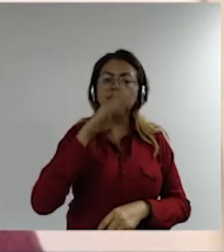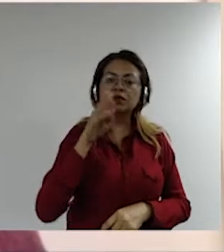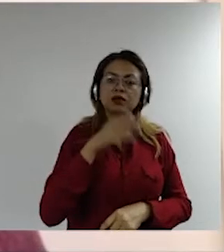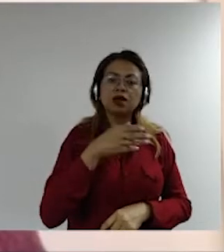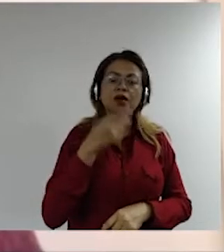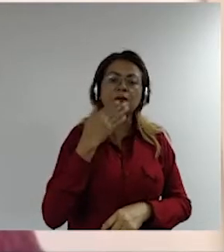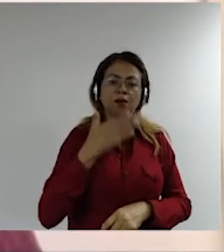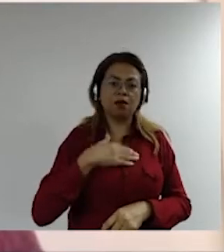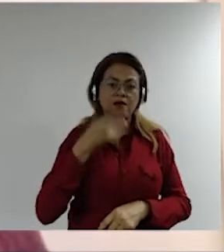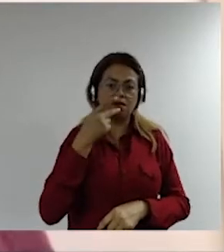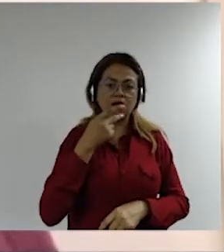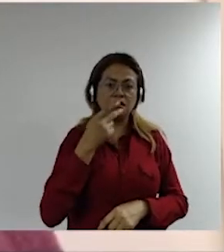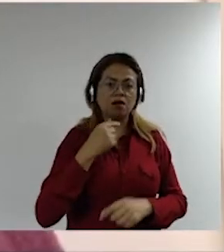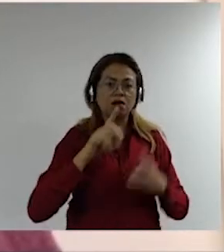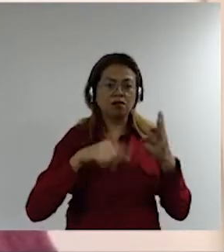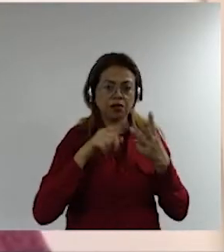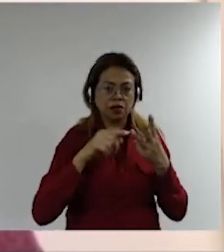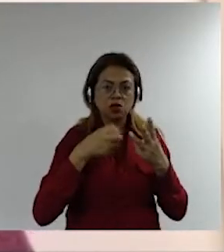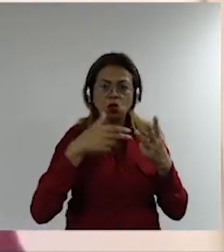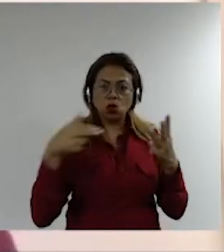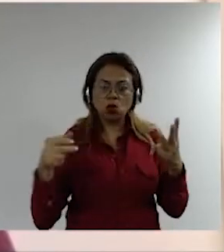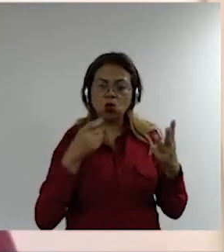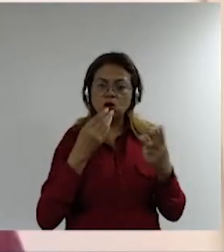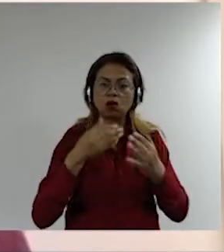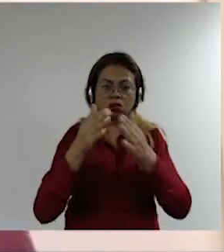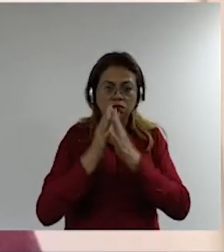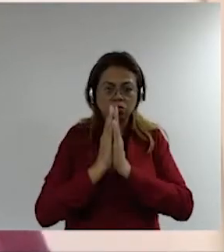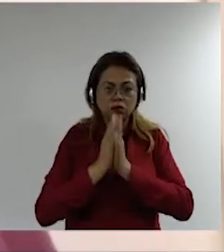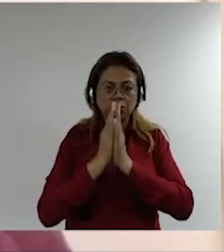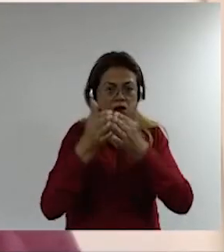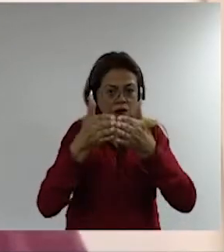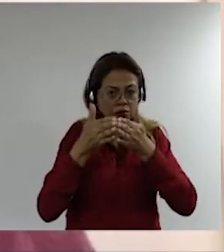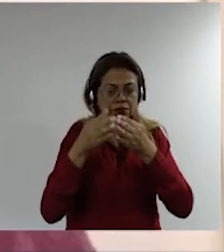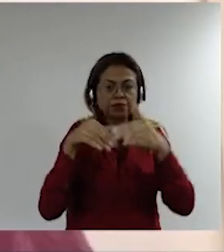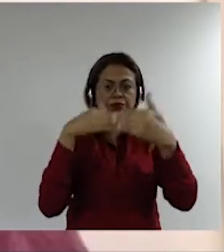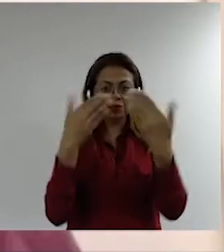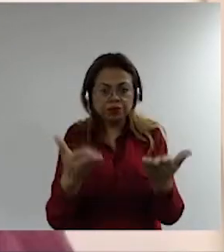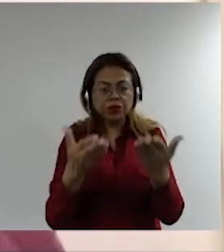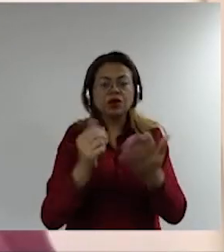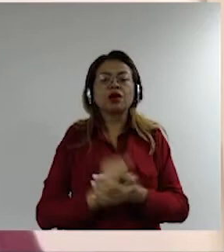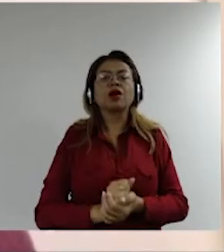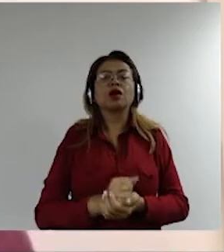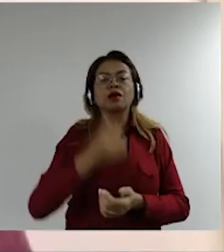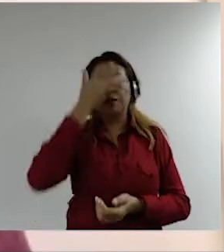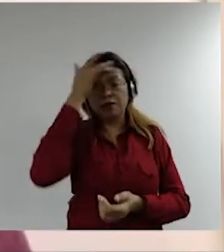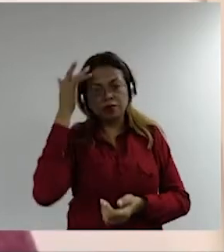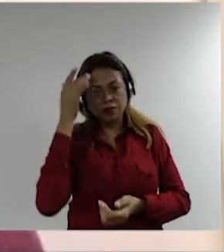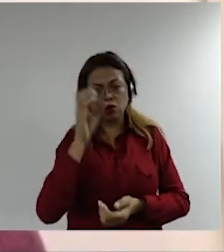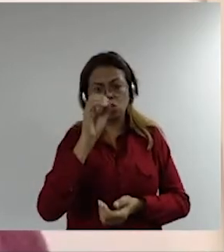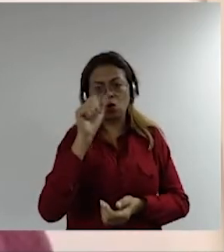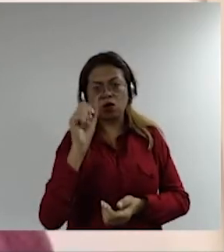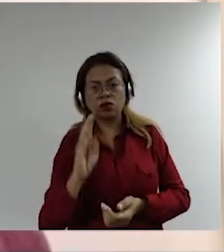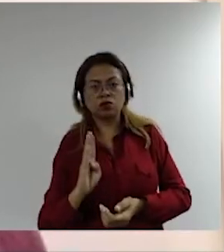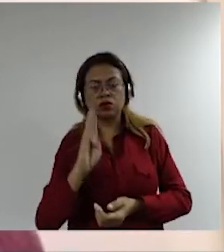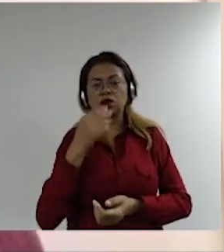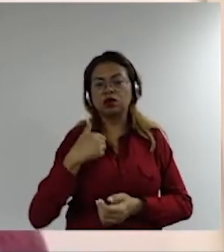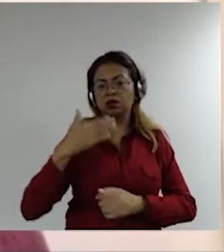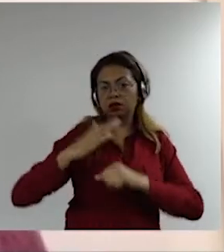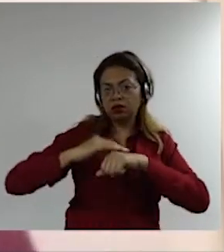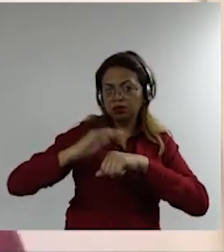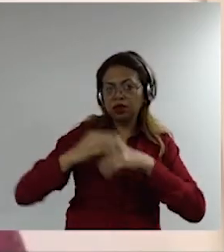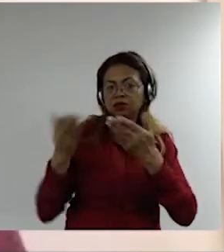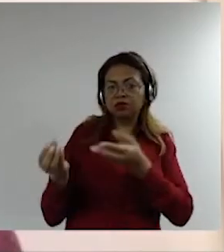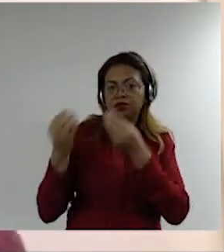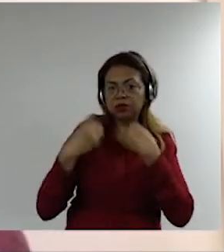parte, e, novamente, um apelo que eu faço aqui aos que nos acolhem na OAB, aos advogados, às pessoas que são do